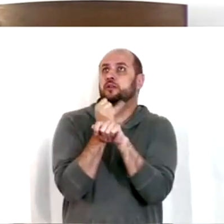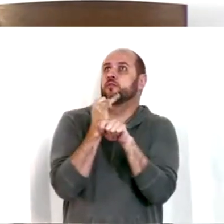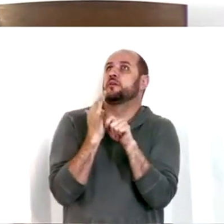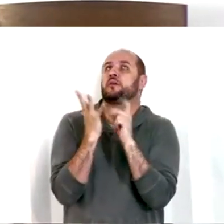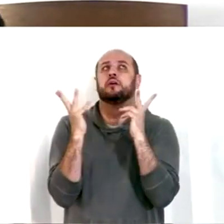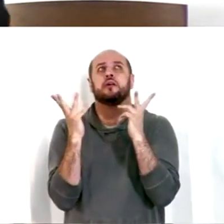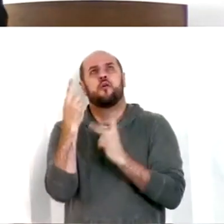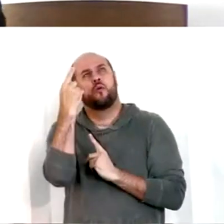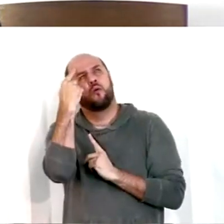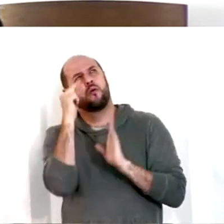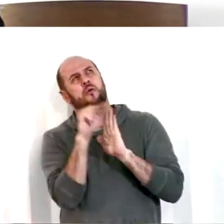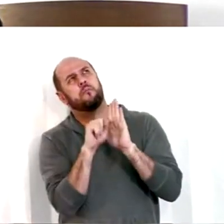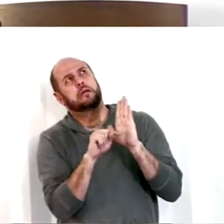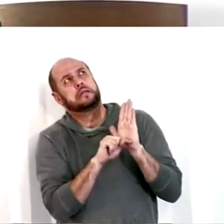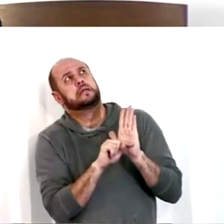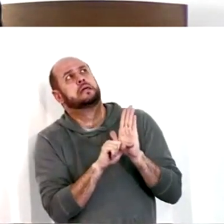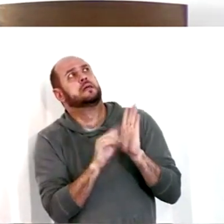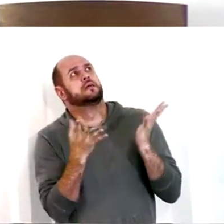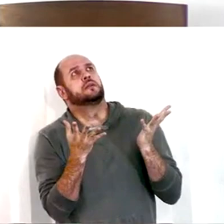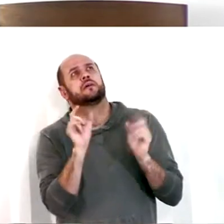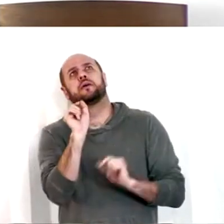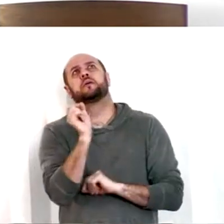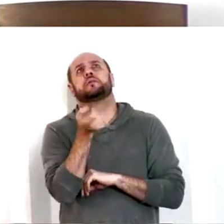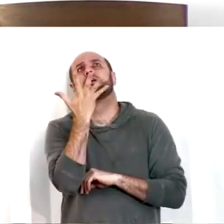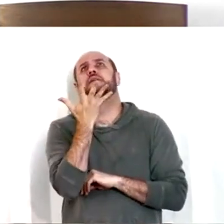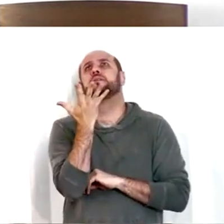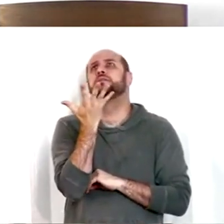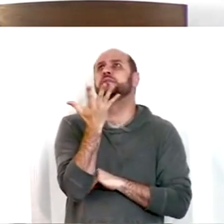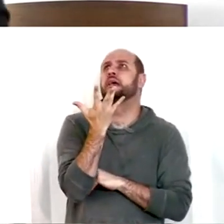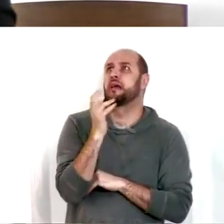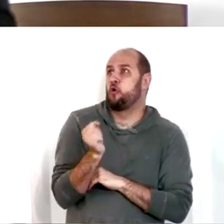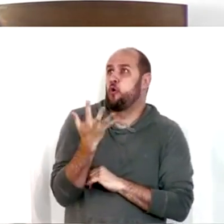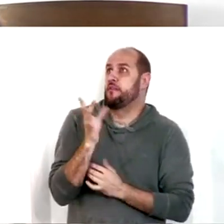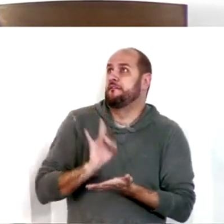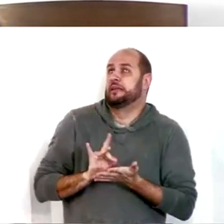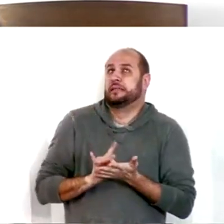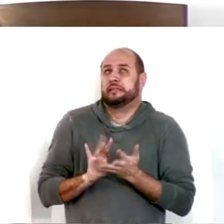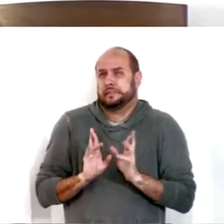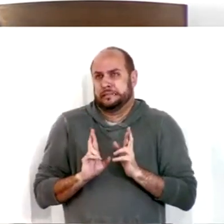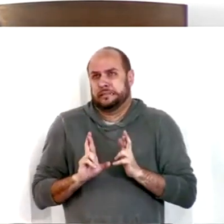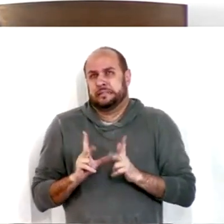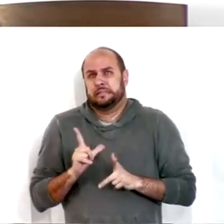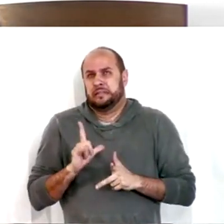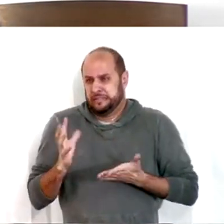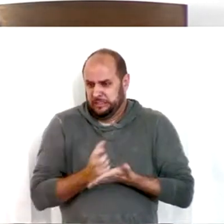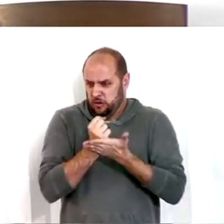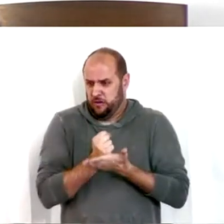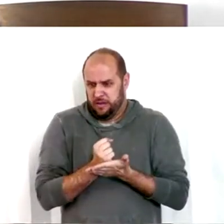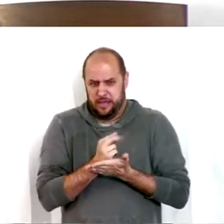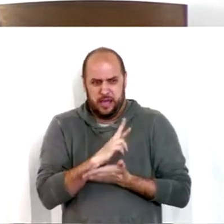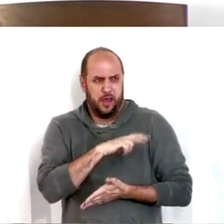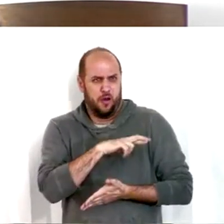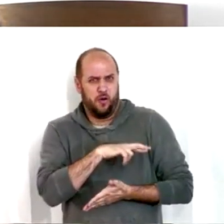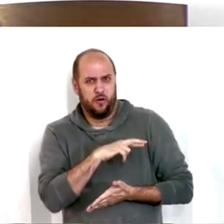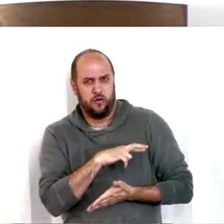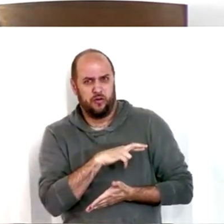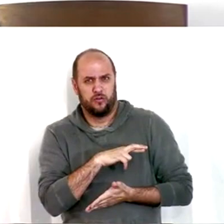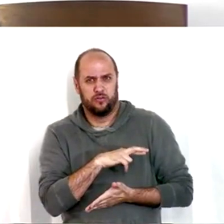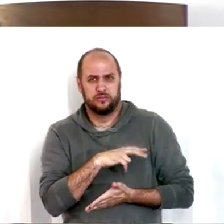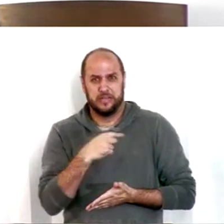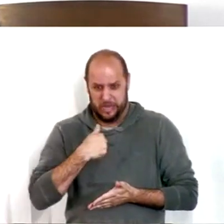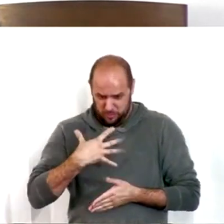Será que o meu plano funcionou? Será que as coisas vão rolar? Será que ele vai resgatar Ruth e a